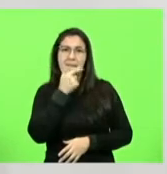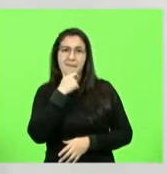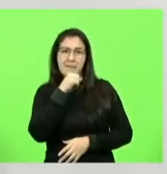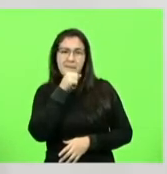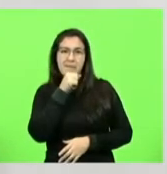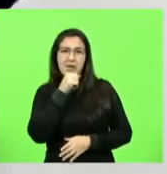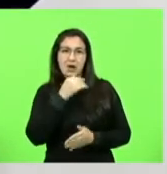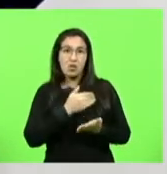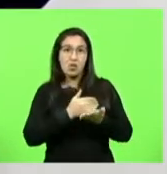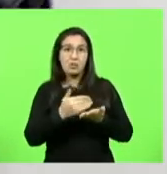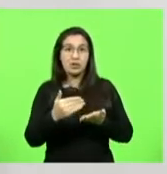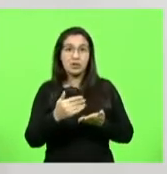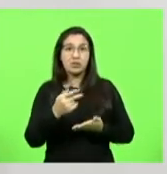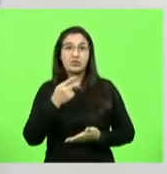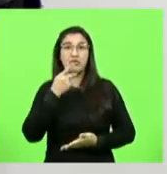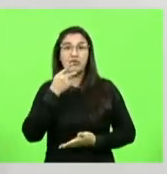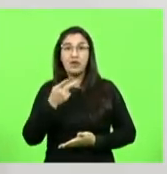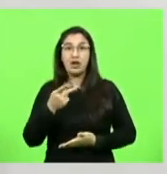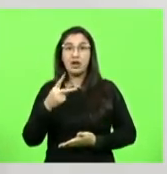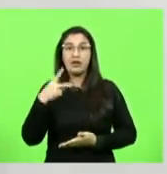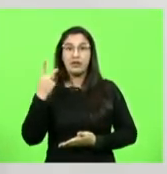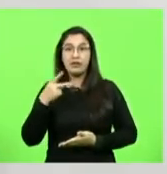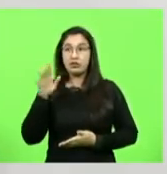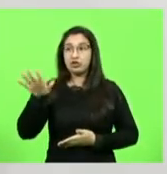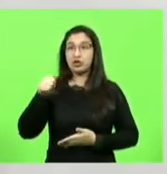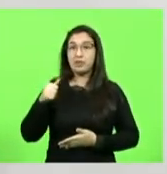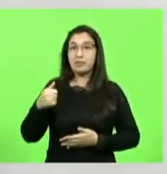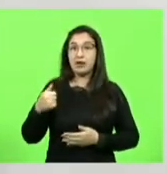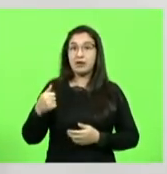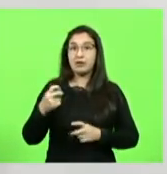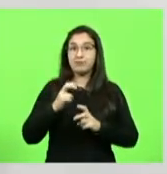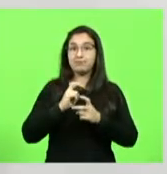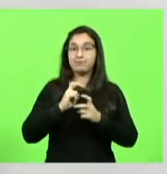acostumava, cheguei a chamar um vereador de Florianópolis para briga, num intervalo